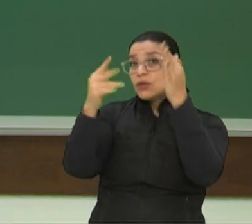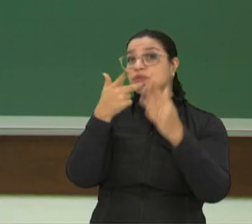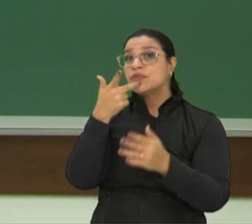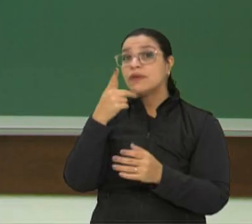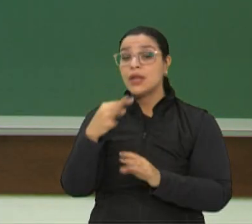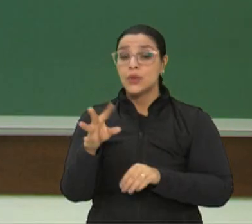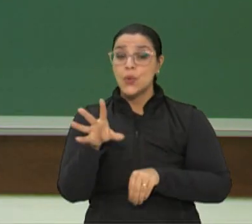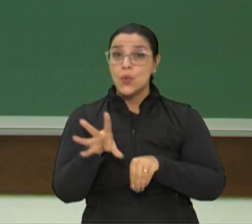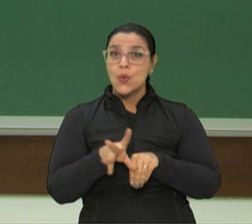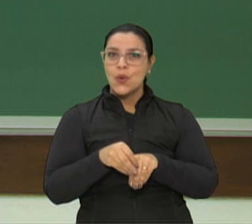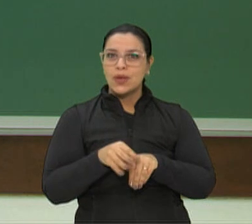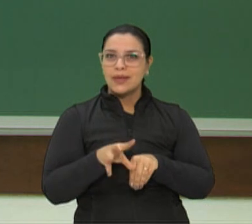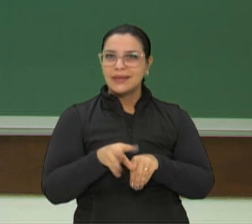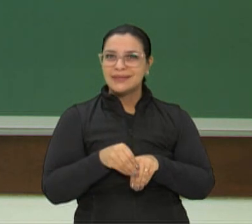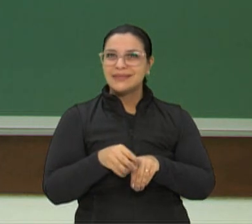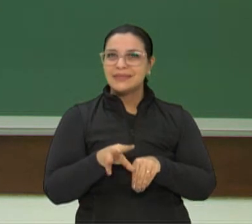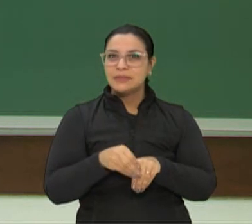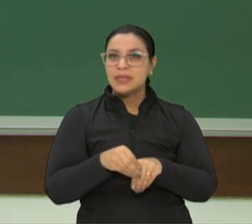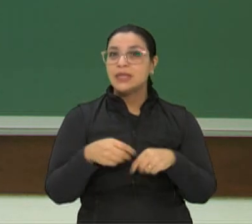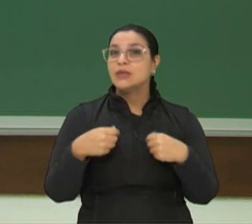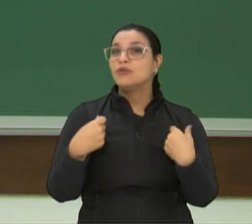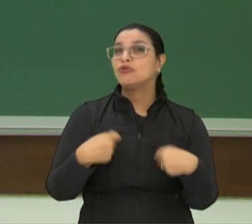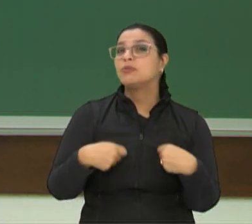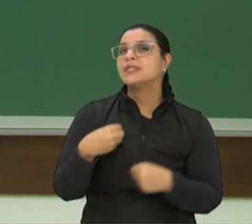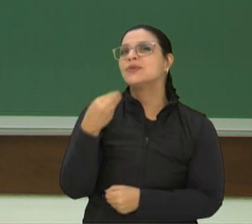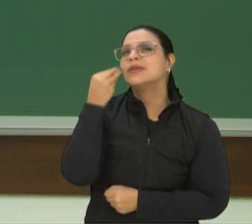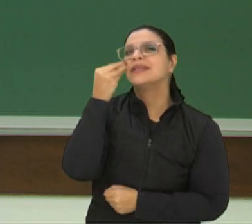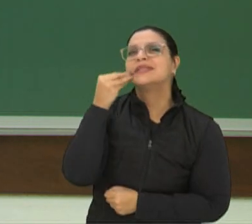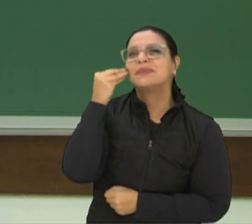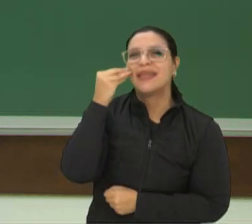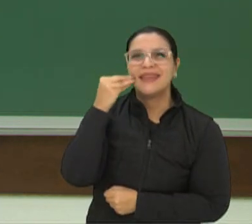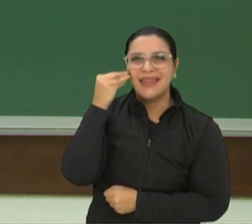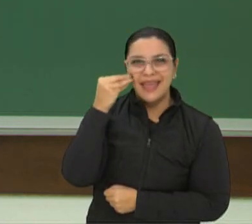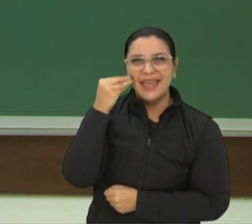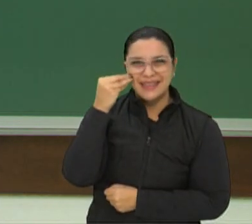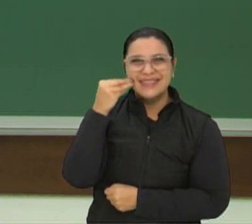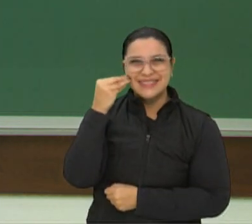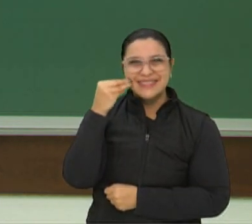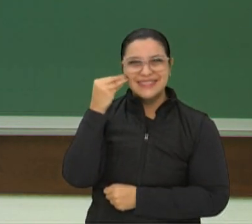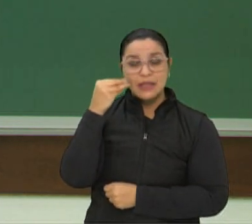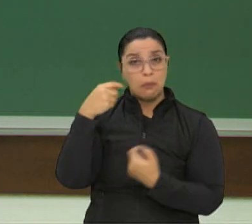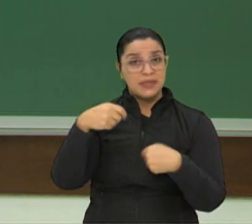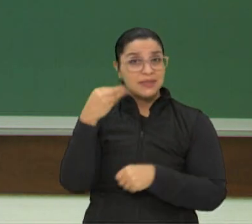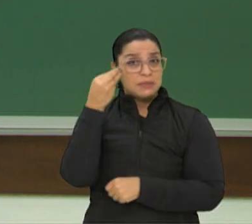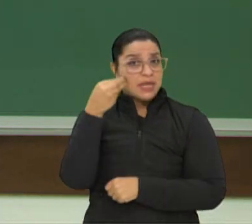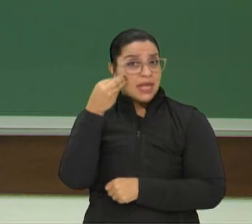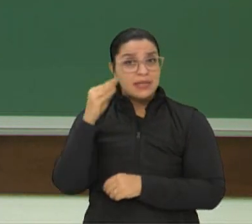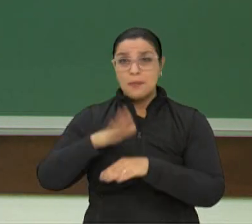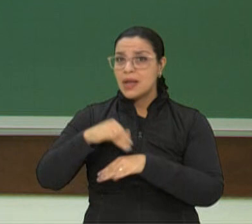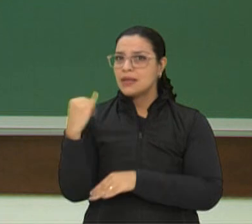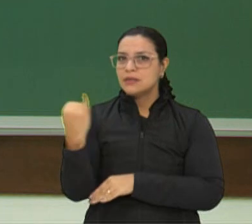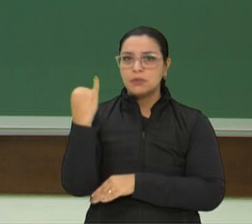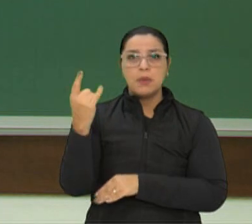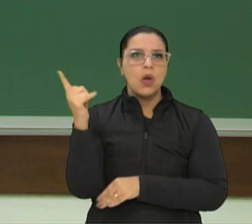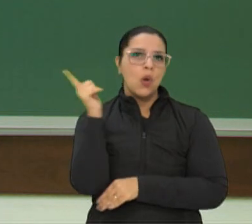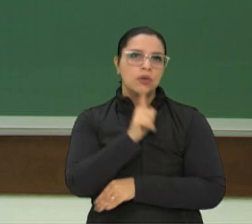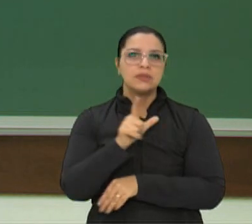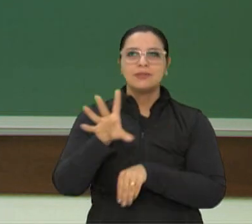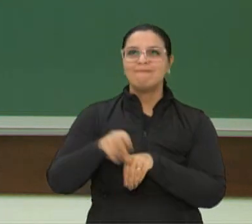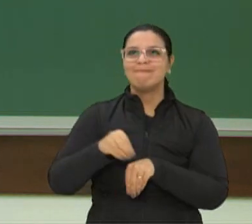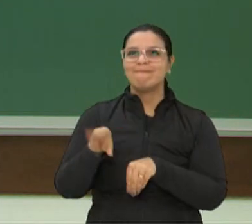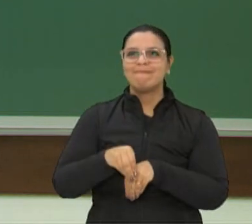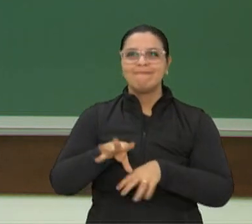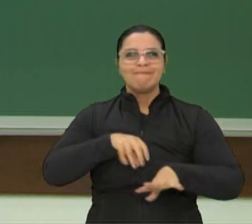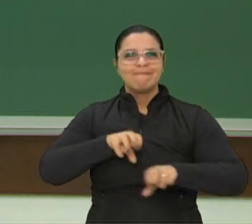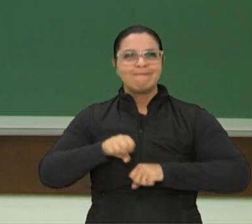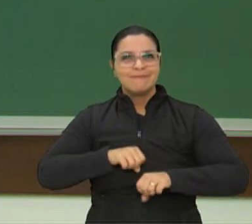que o conhecimento vem por meio da experiência. A experiência é algo fundamental para se ter o conhecimento, tá?